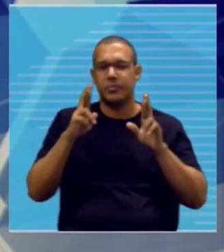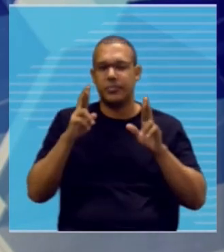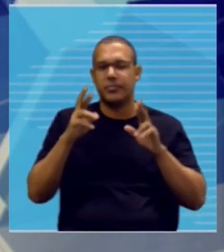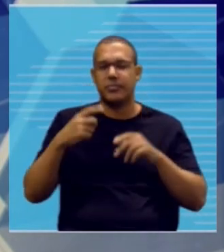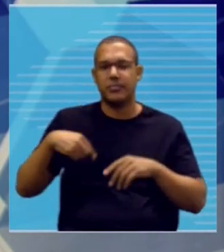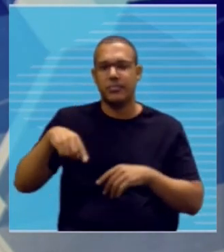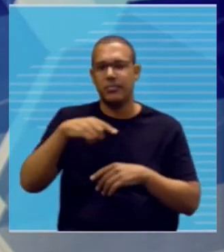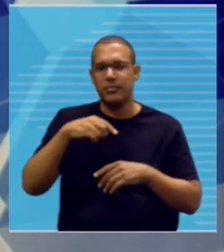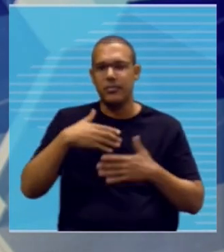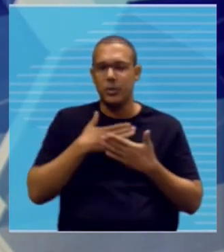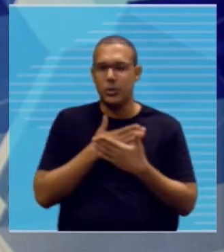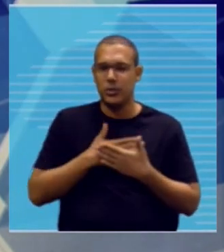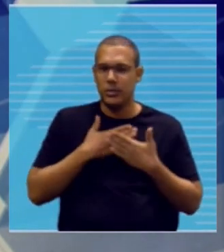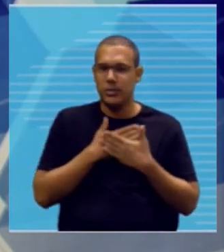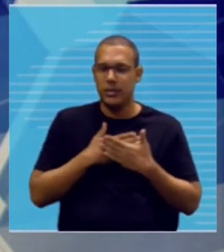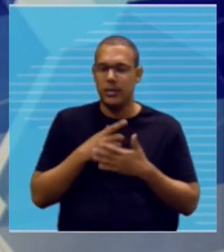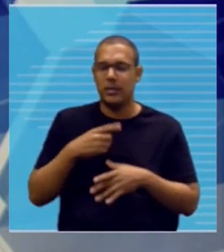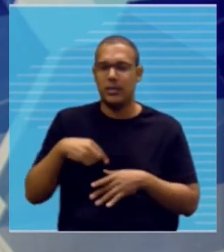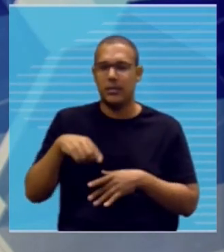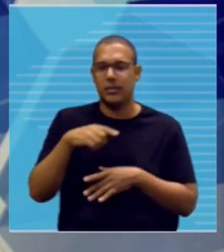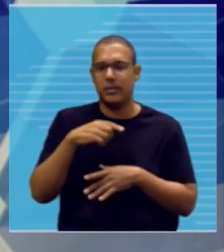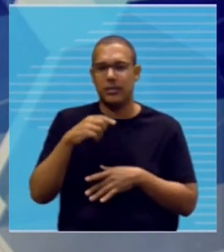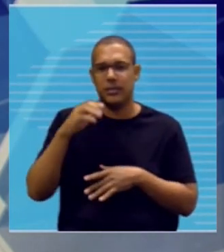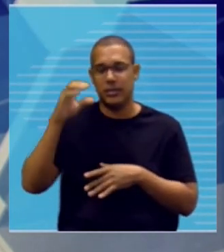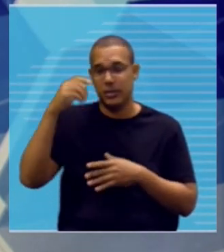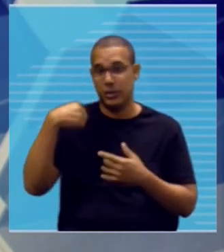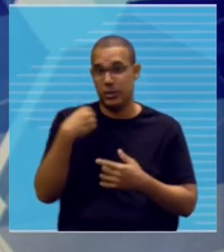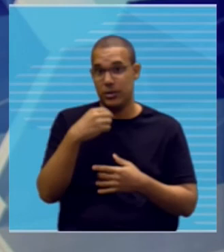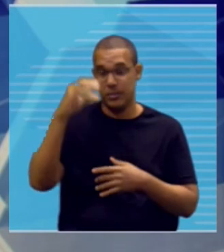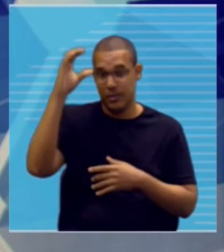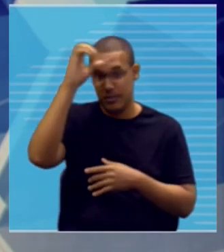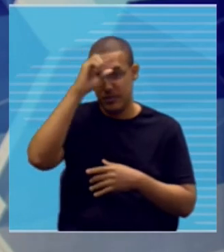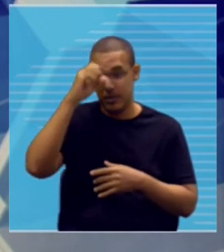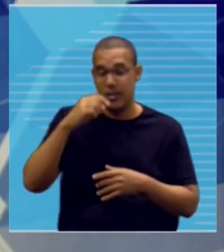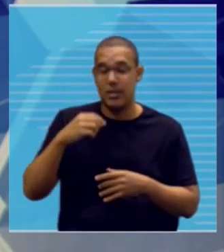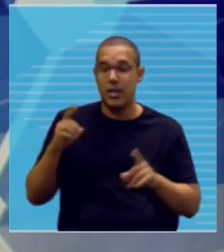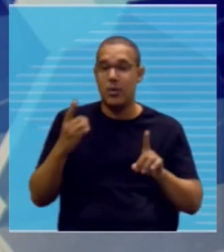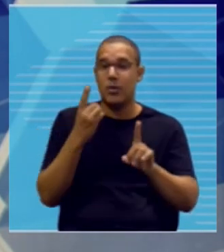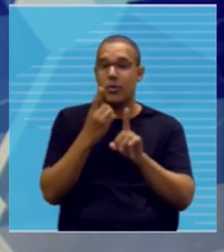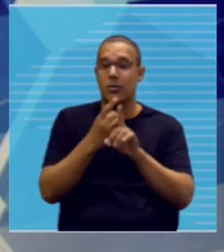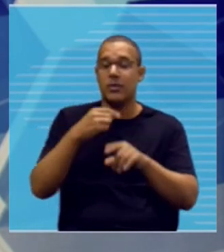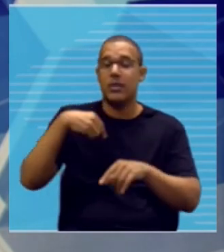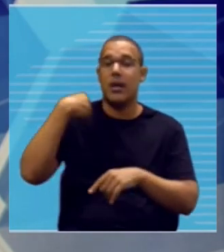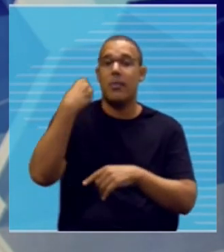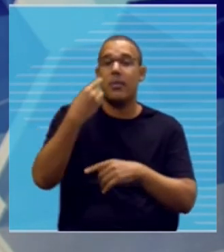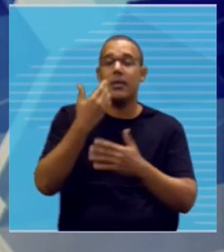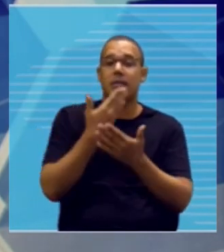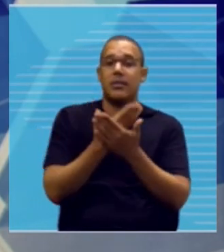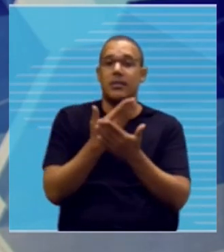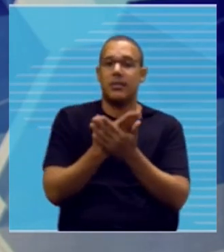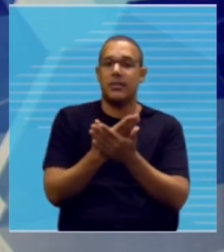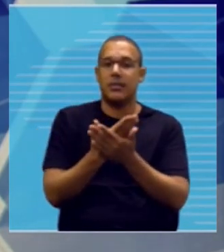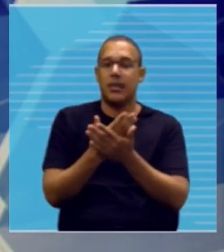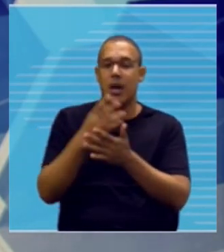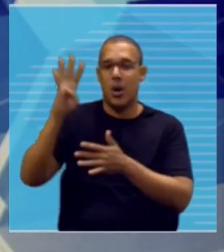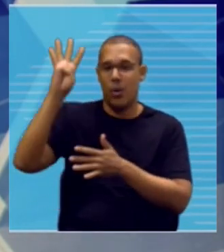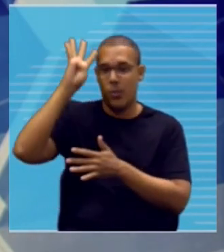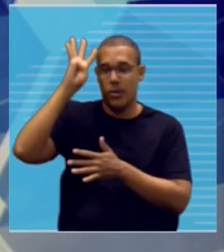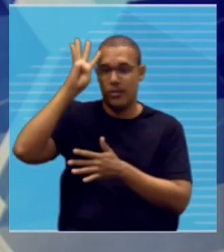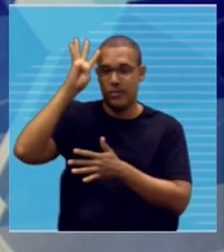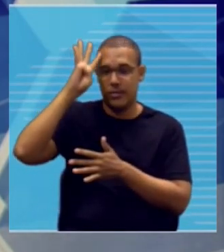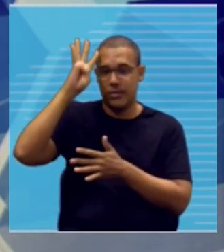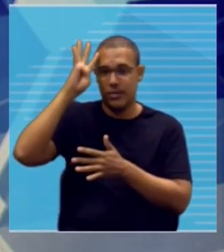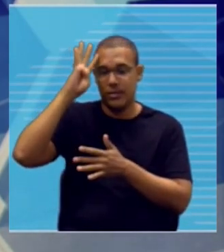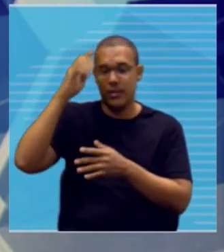bastante produtivo que a gente tenha conseguido aprender bastante eu encontro vocês na nossa próxima aula quarta-feira